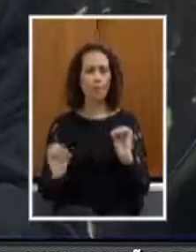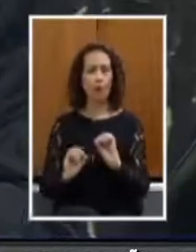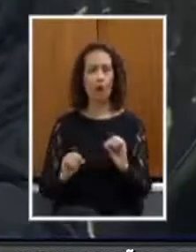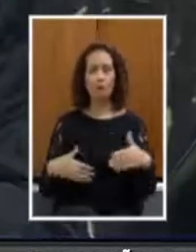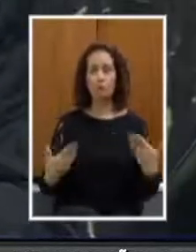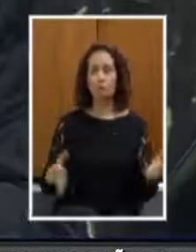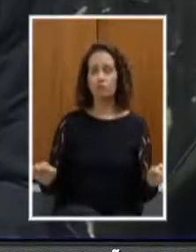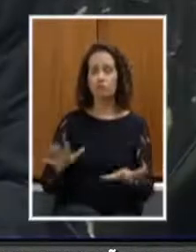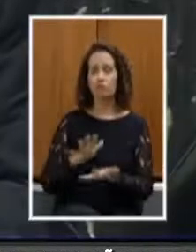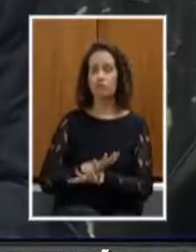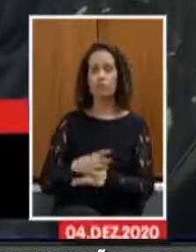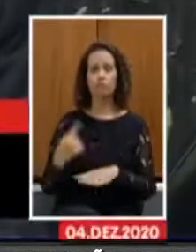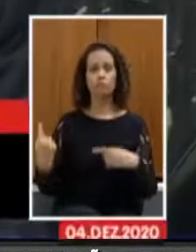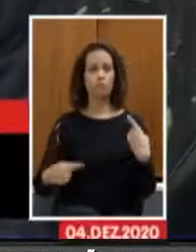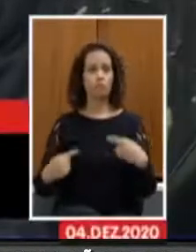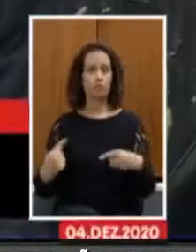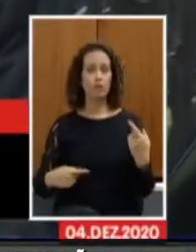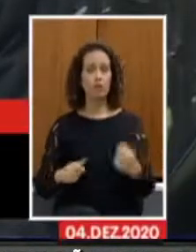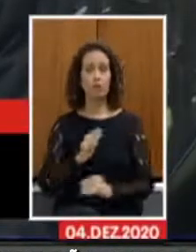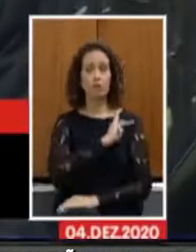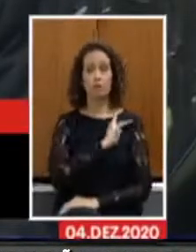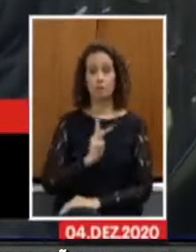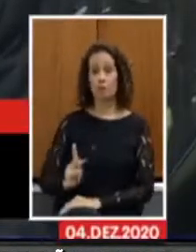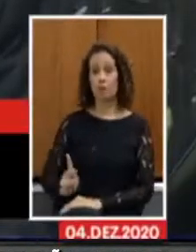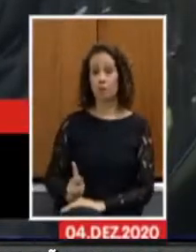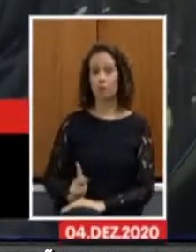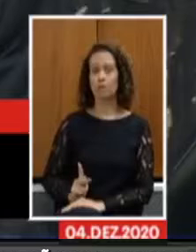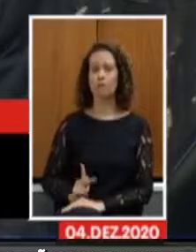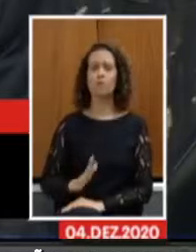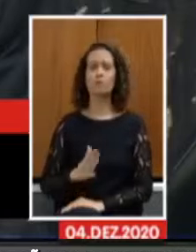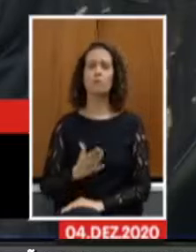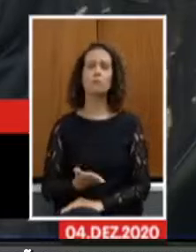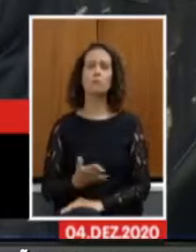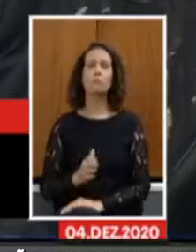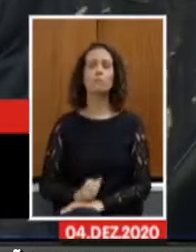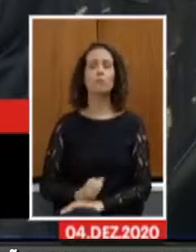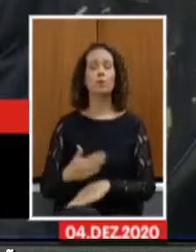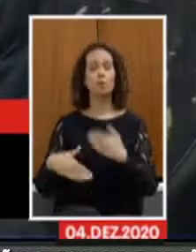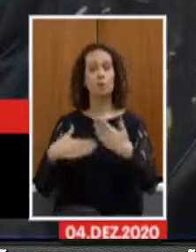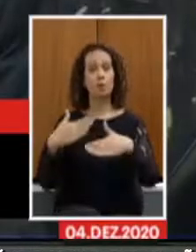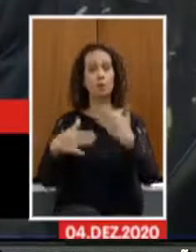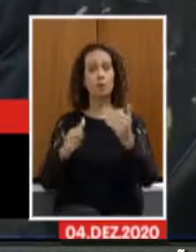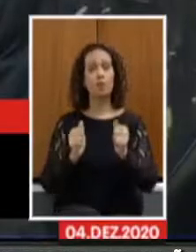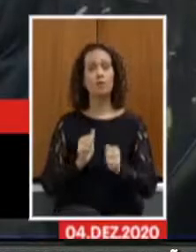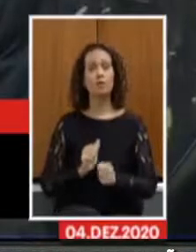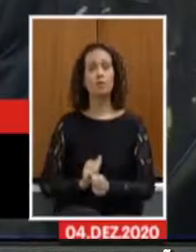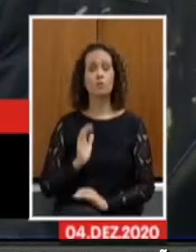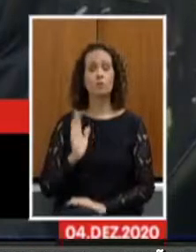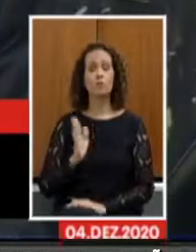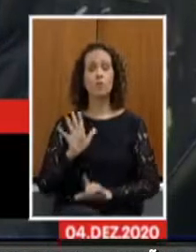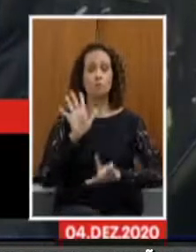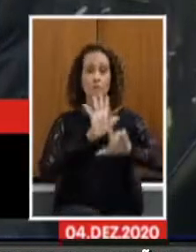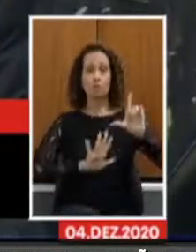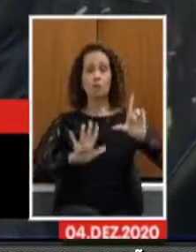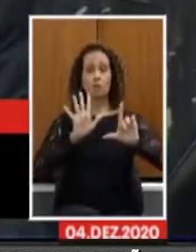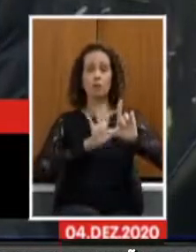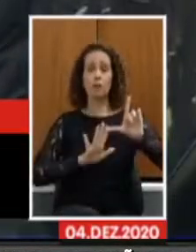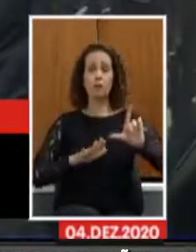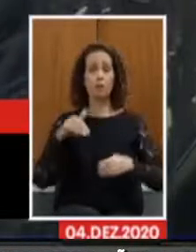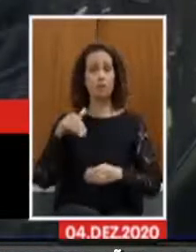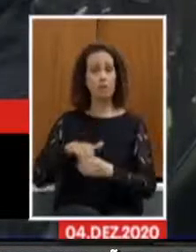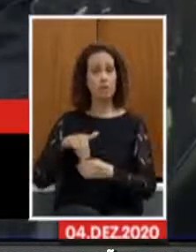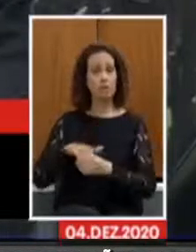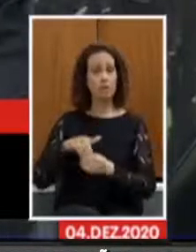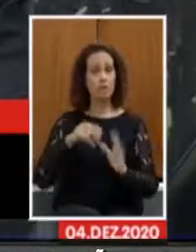a discussão. A presidência vai submeter a matéria à votação pelo processo nominal por meio da plataforma Sileges. Em votação